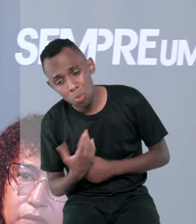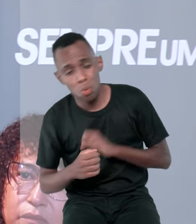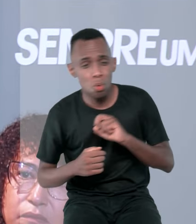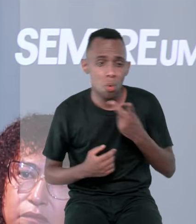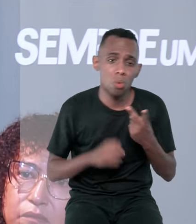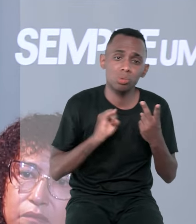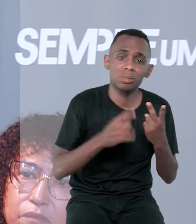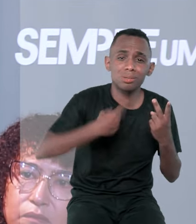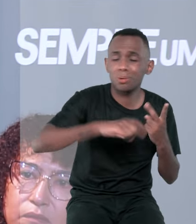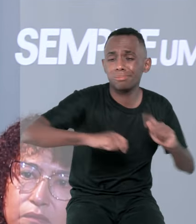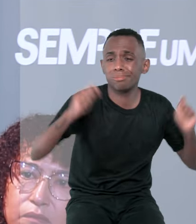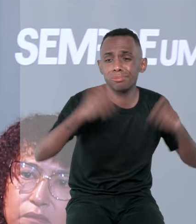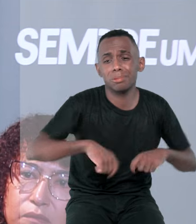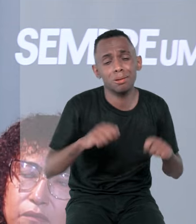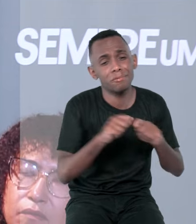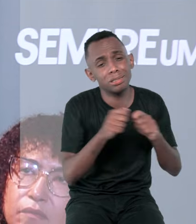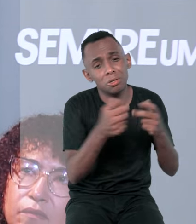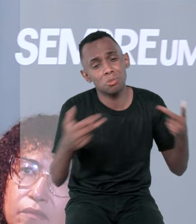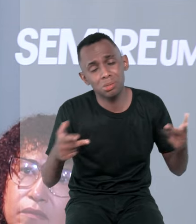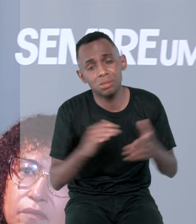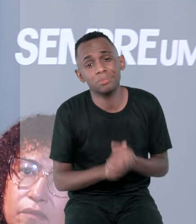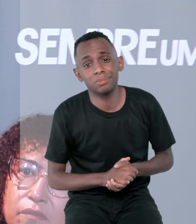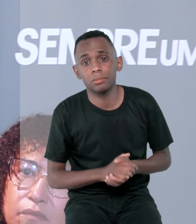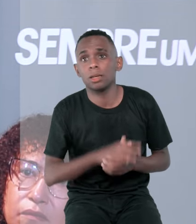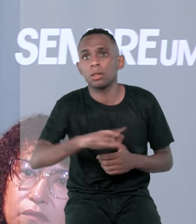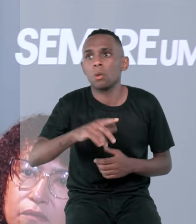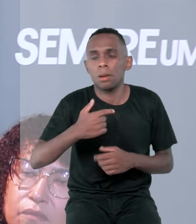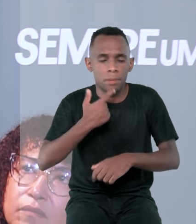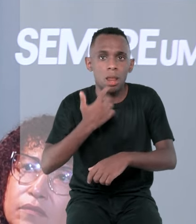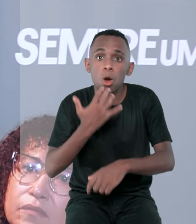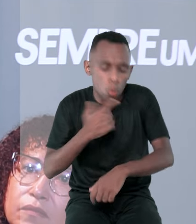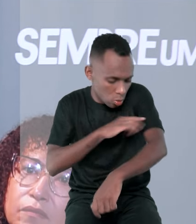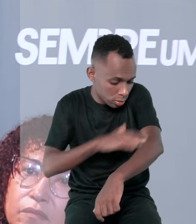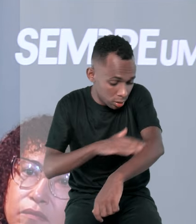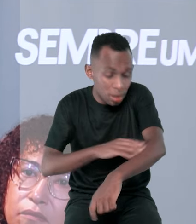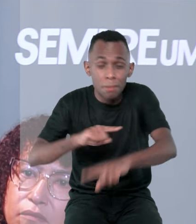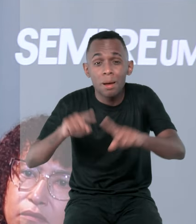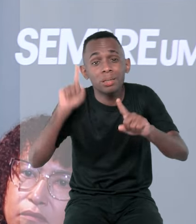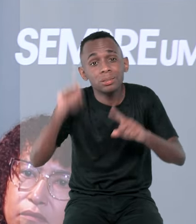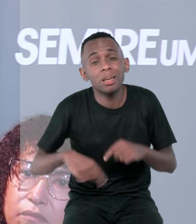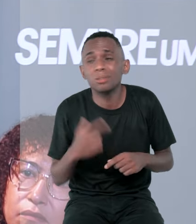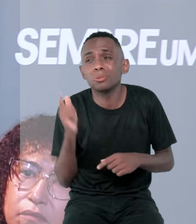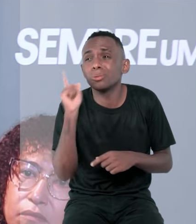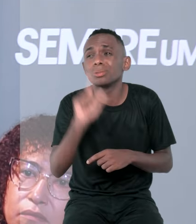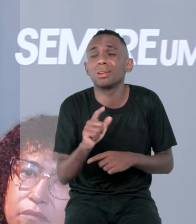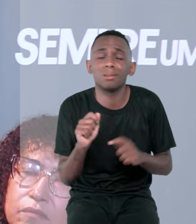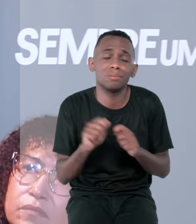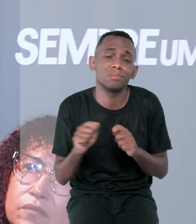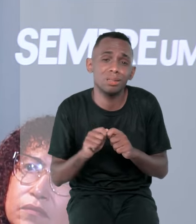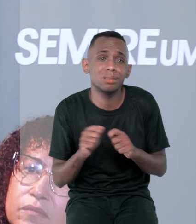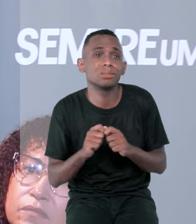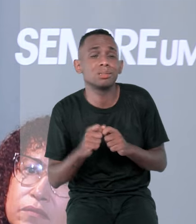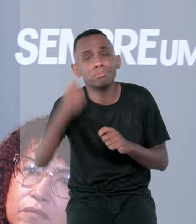quando somos incapazes de fazer algo. Não pela nossa cor, mas porque simplesmente não conseguimos fazer,